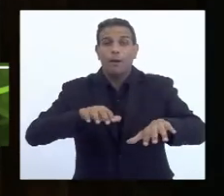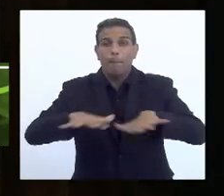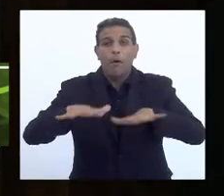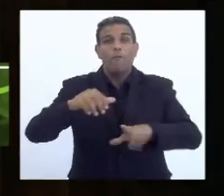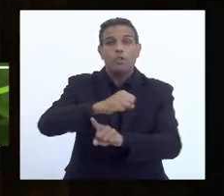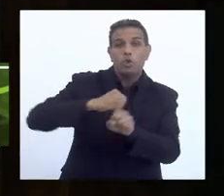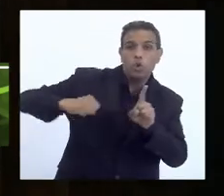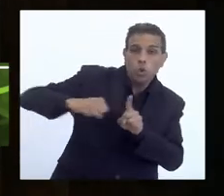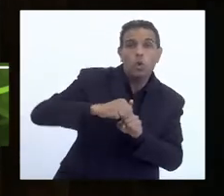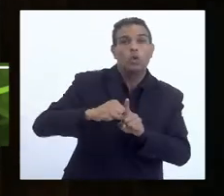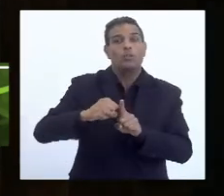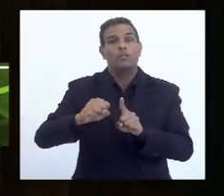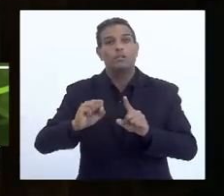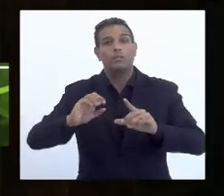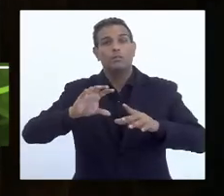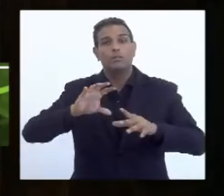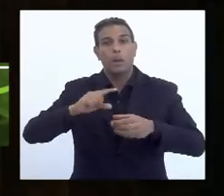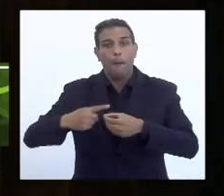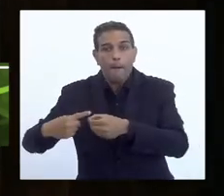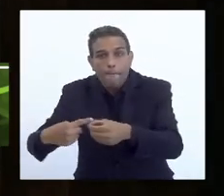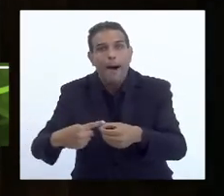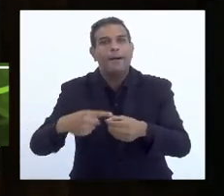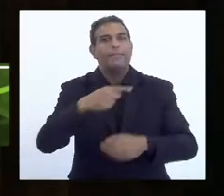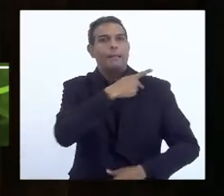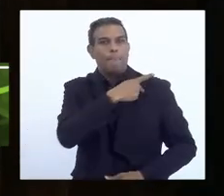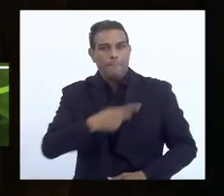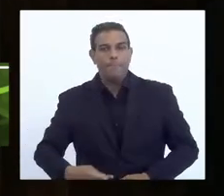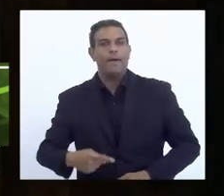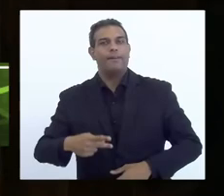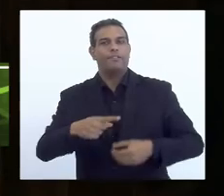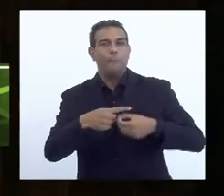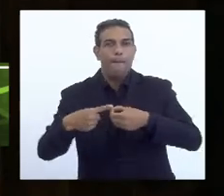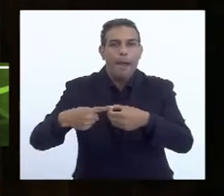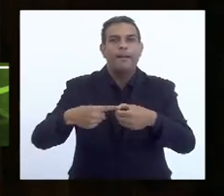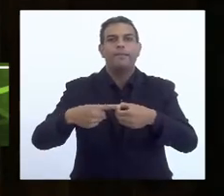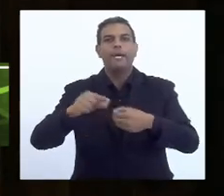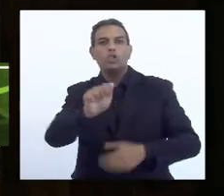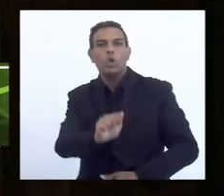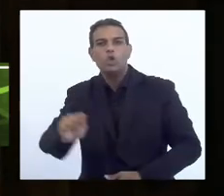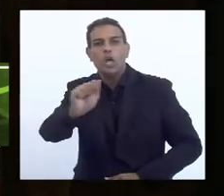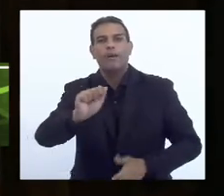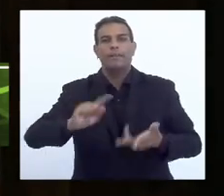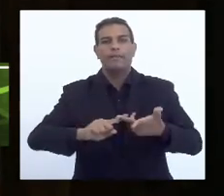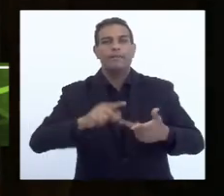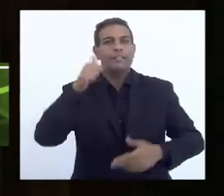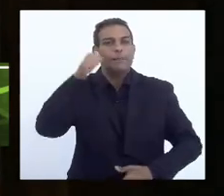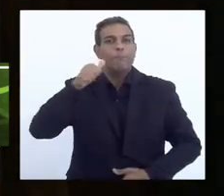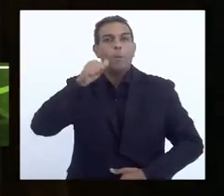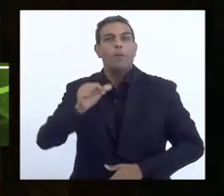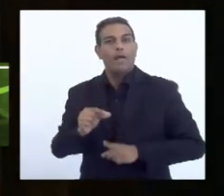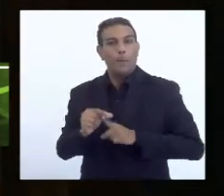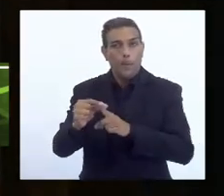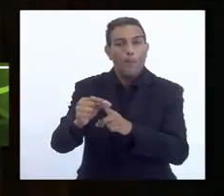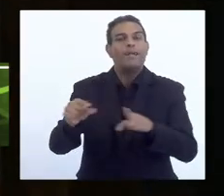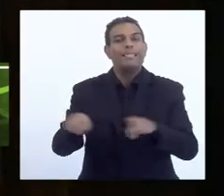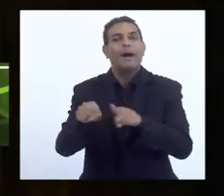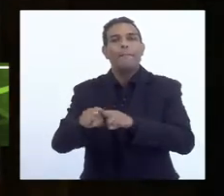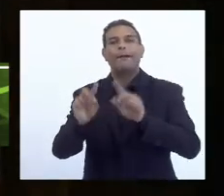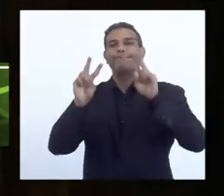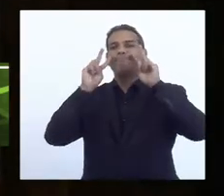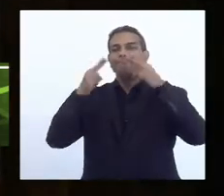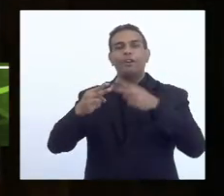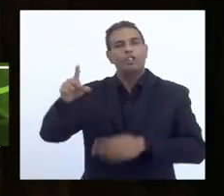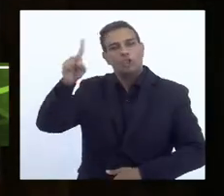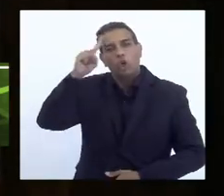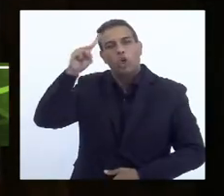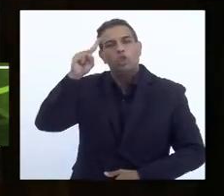em geral, movimento de bairro, presidentes de associações de moradores, mulheres da periferia que lá também